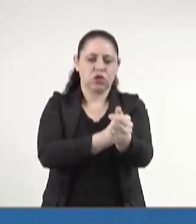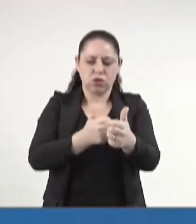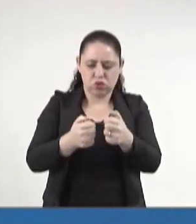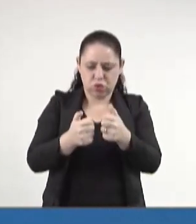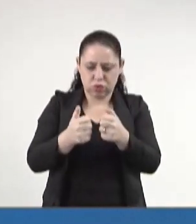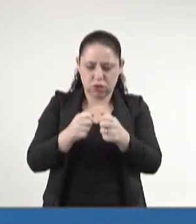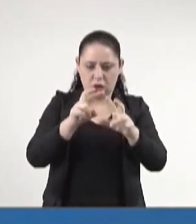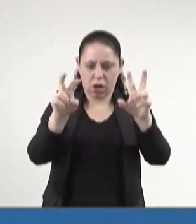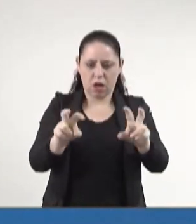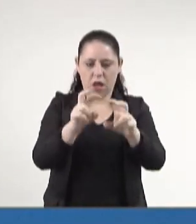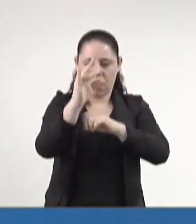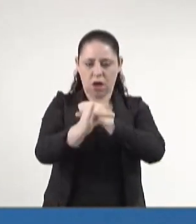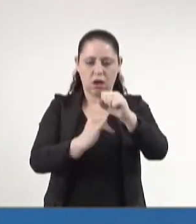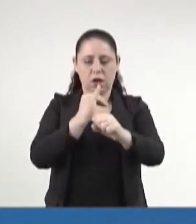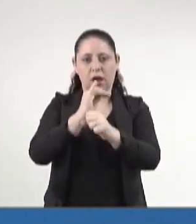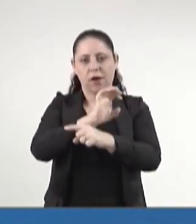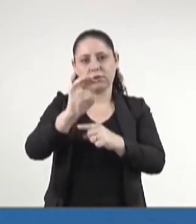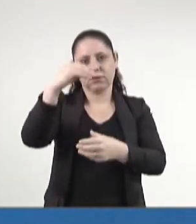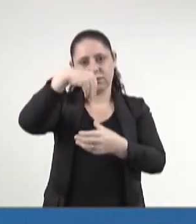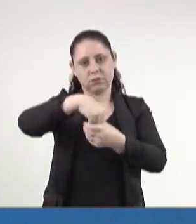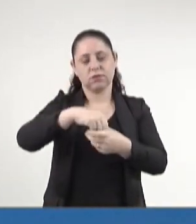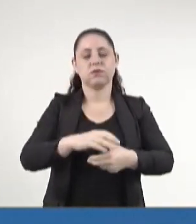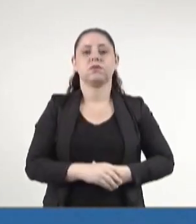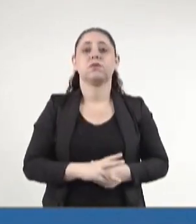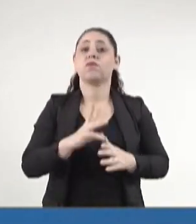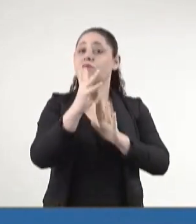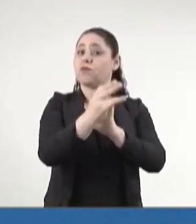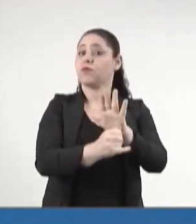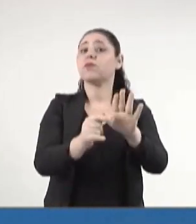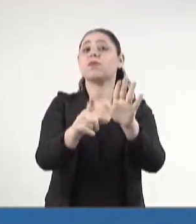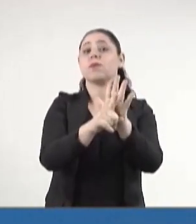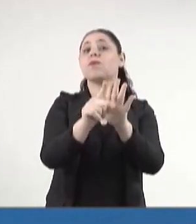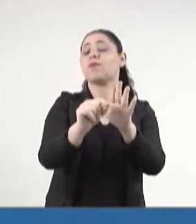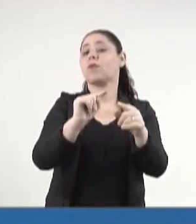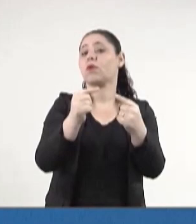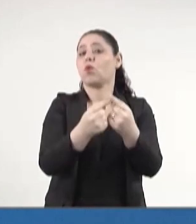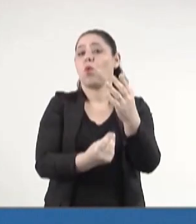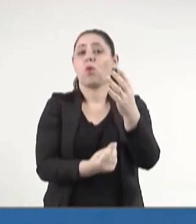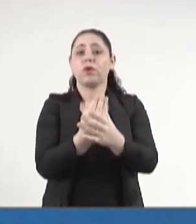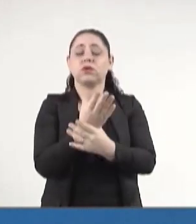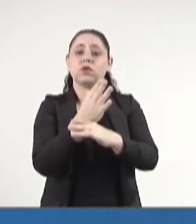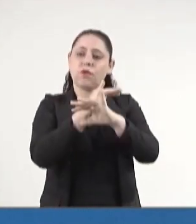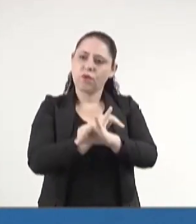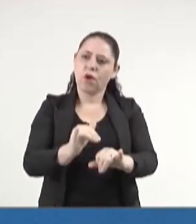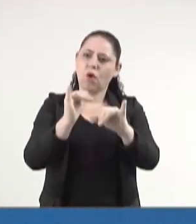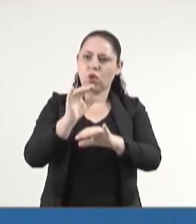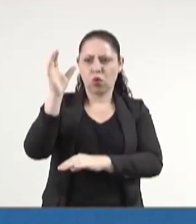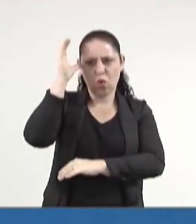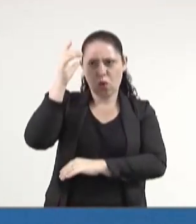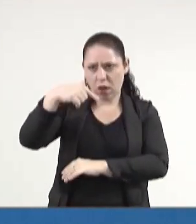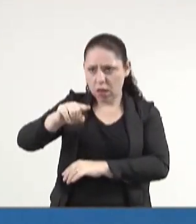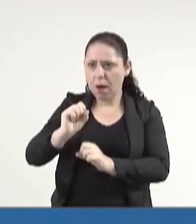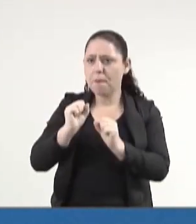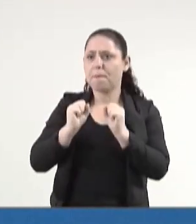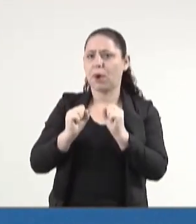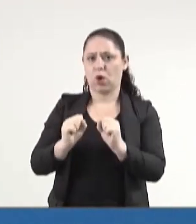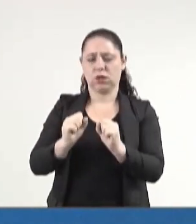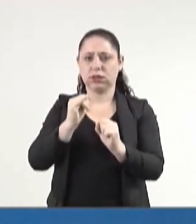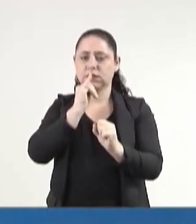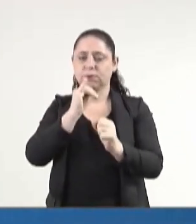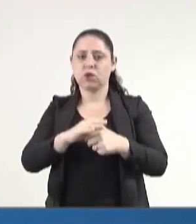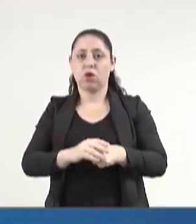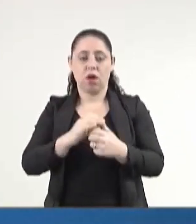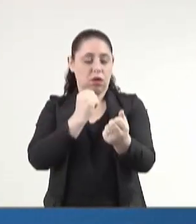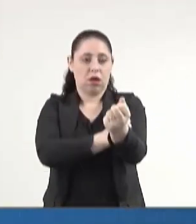Mato Grosso do Sul. A presente proposta desse projeto de lei visa instituir a campanha de conscientização